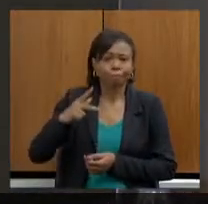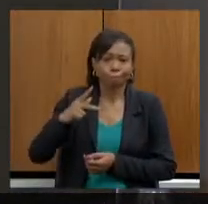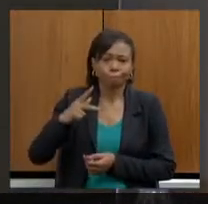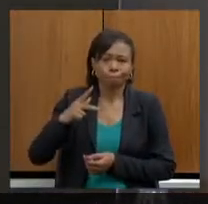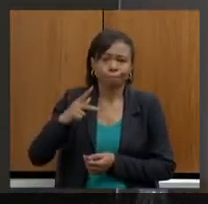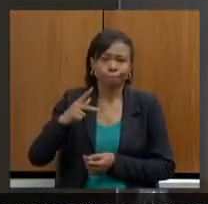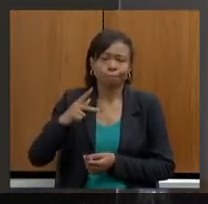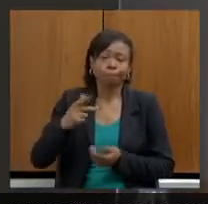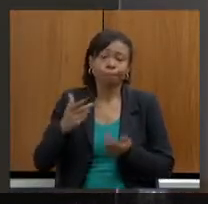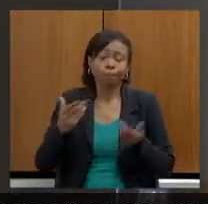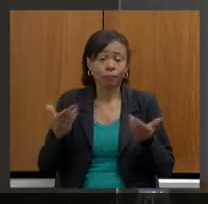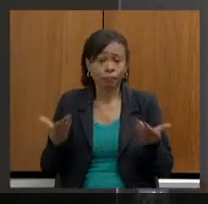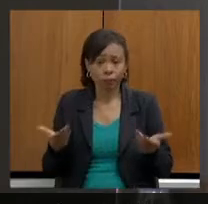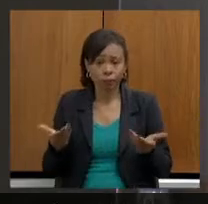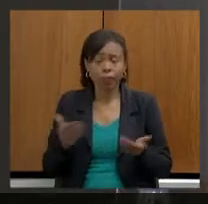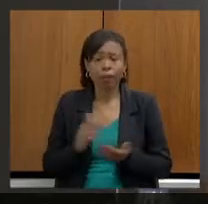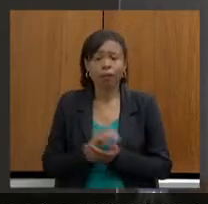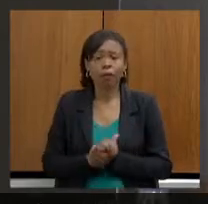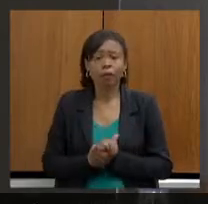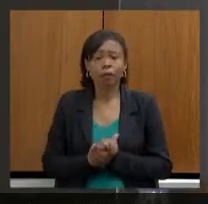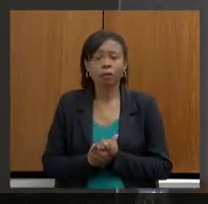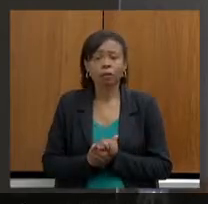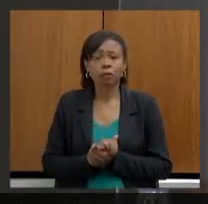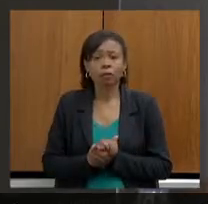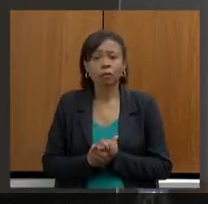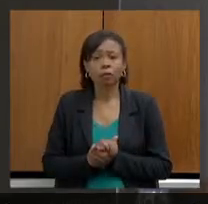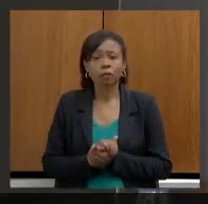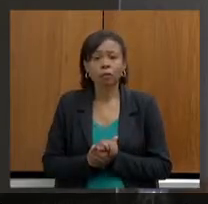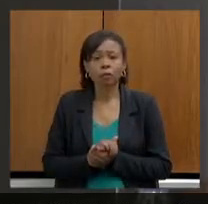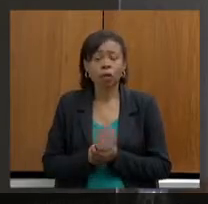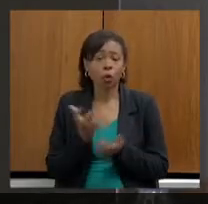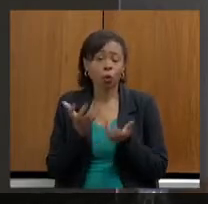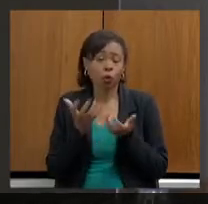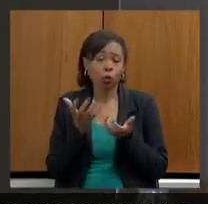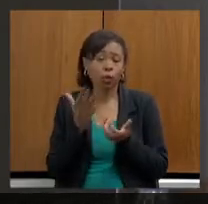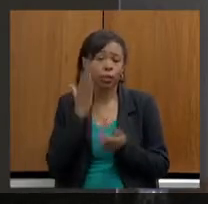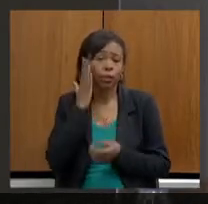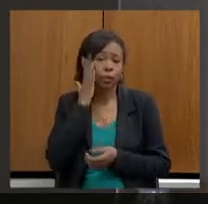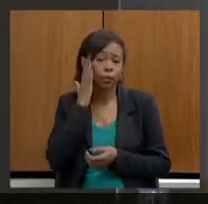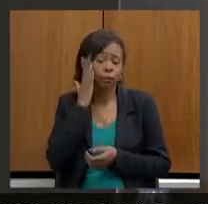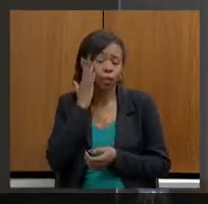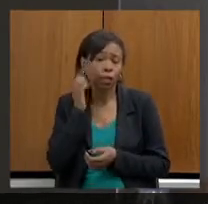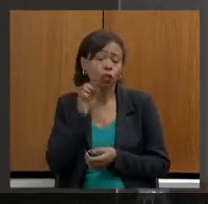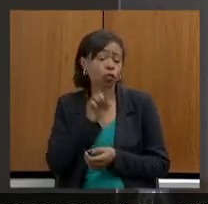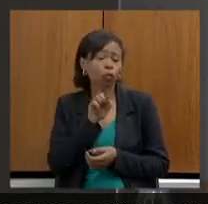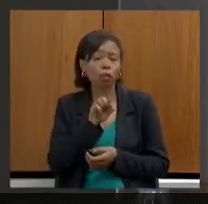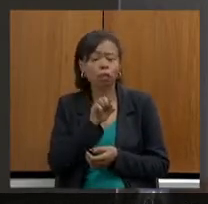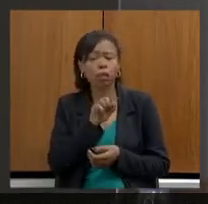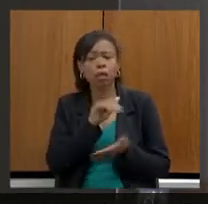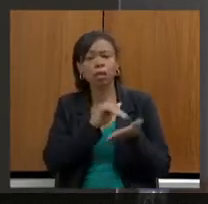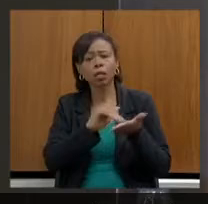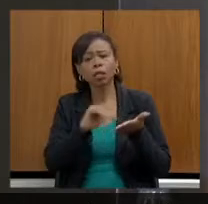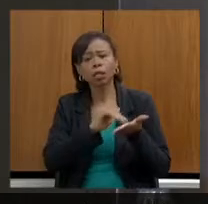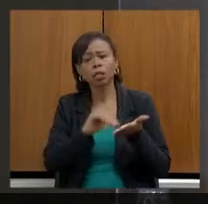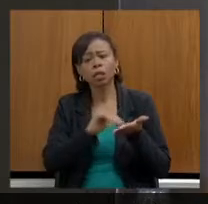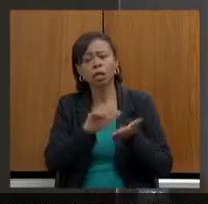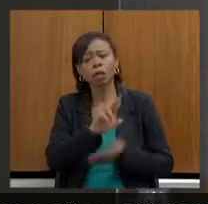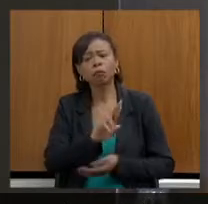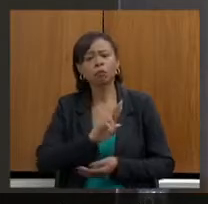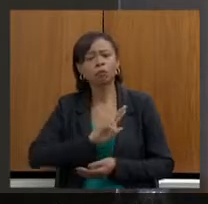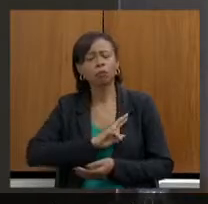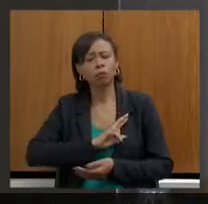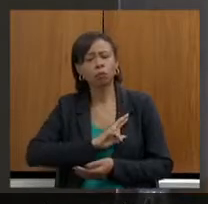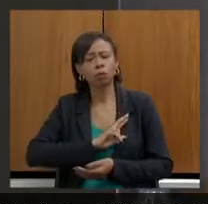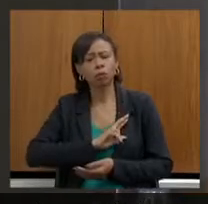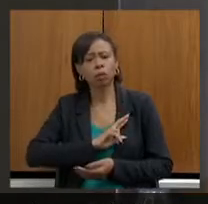Então essa gostaria de secretária saber claramente